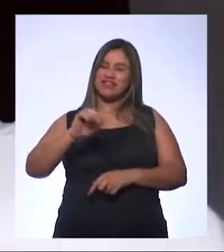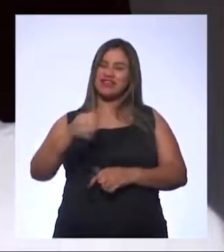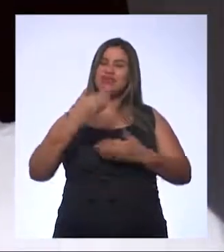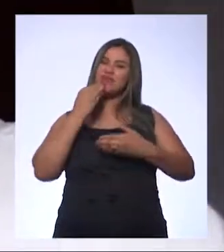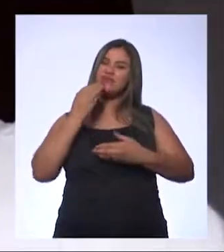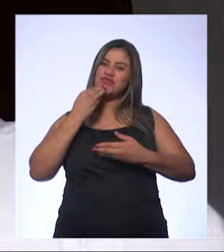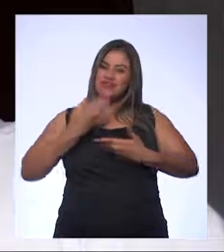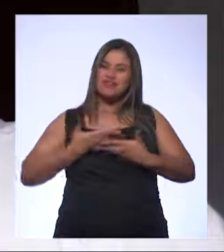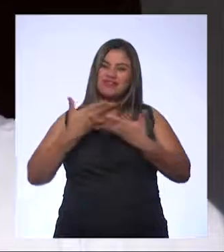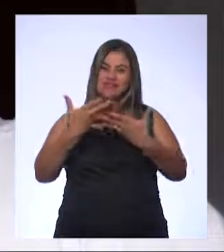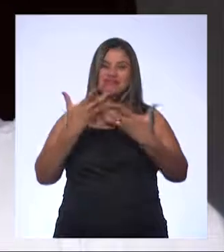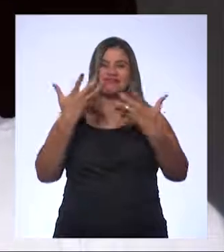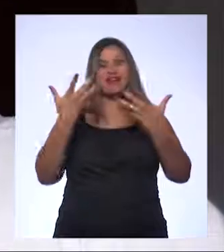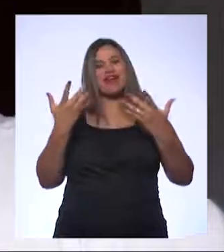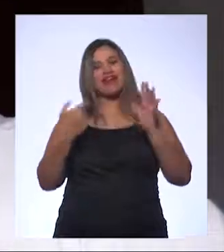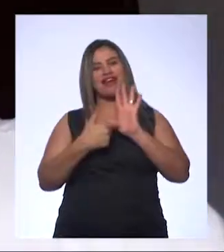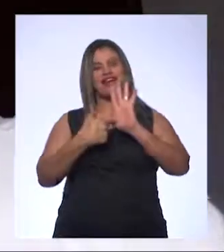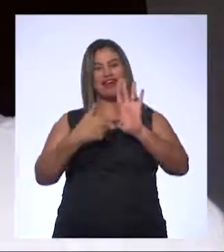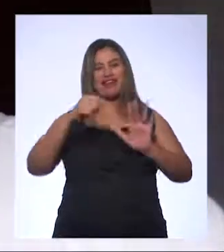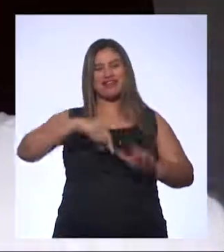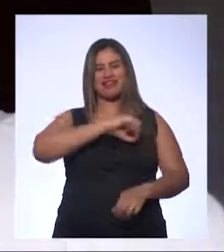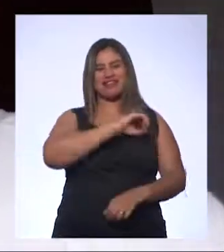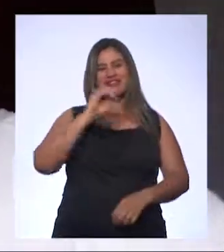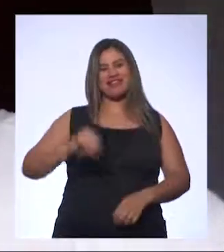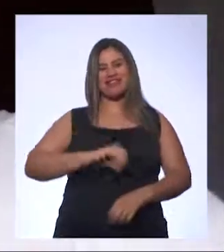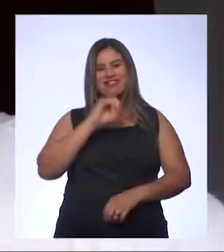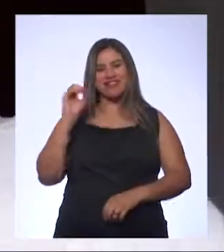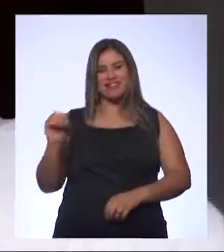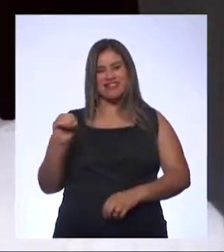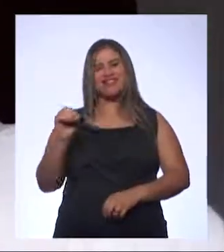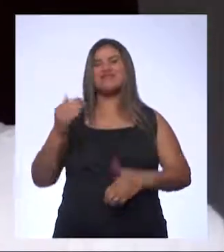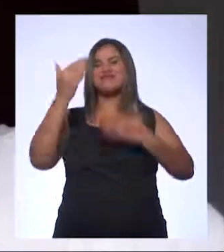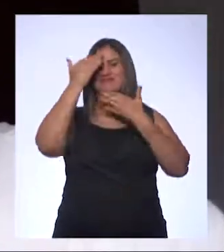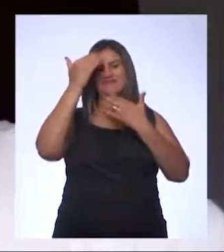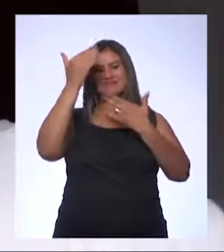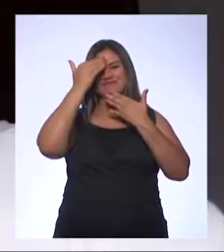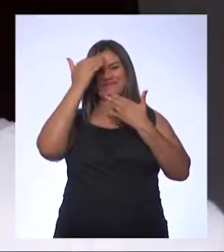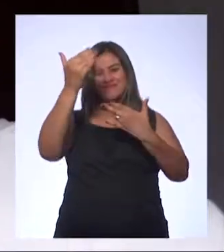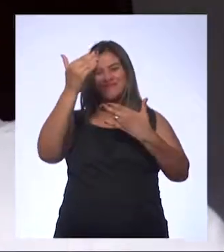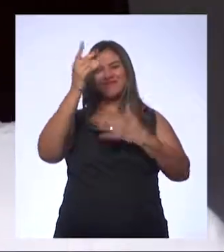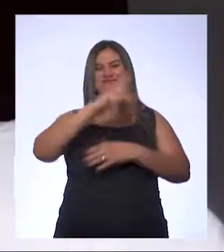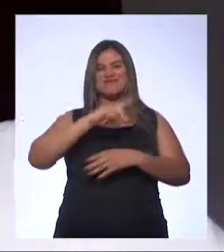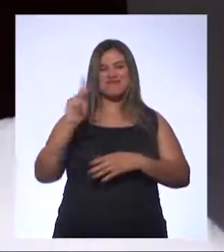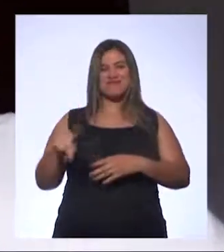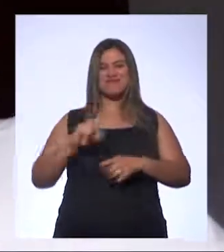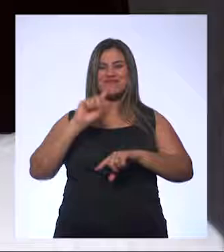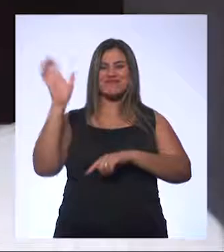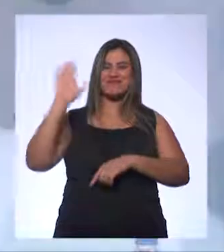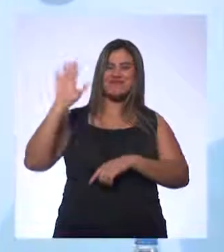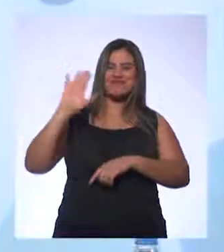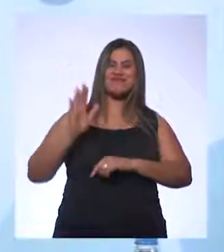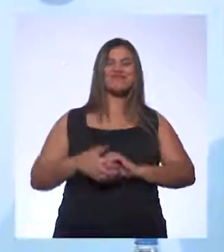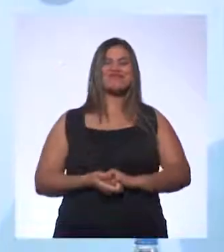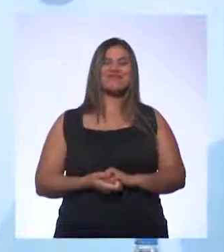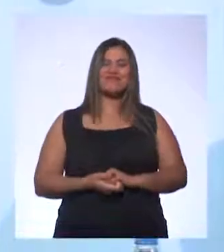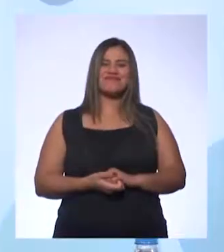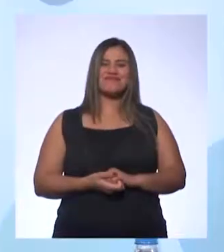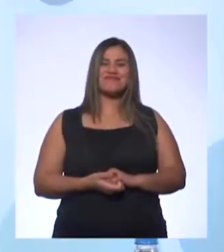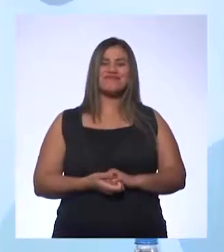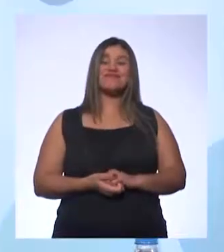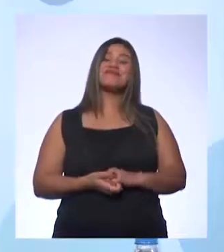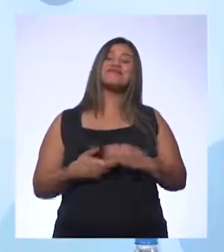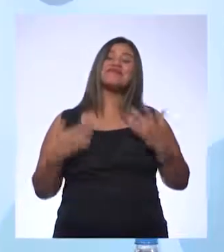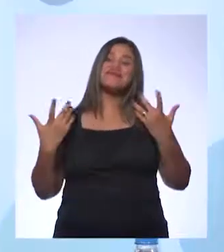essa oportunidade de eu aparecer aqui no Centro de Mídias. Então, muito obrigado mesmo, professora, e tchau, tchau. E